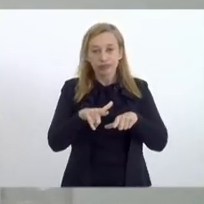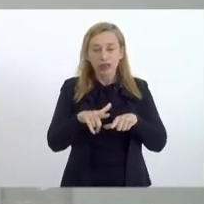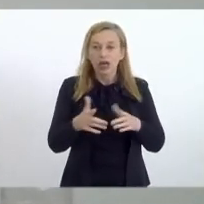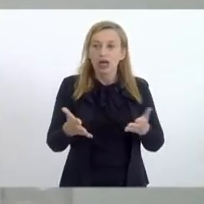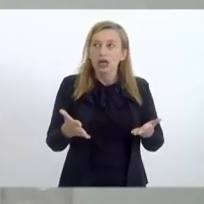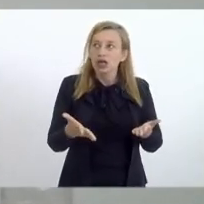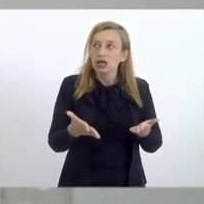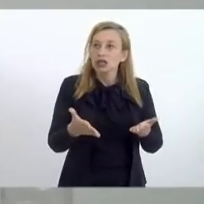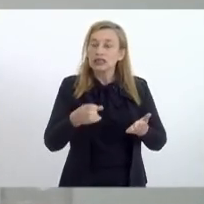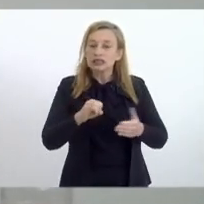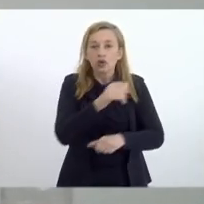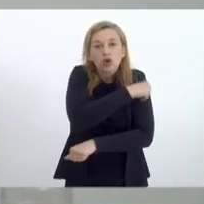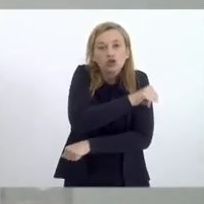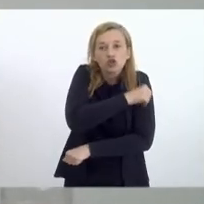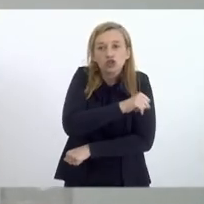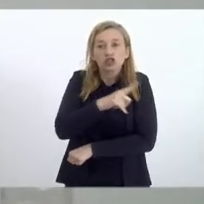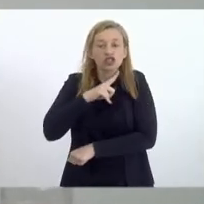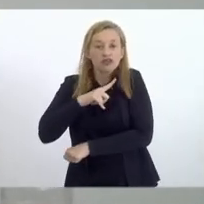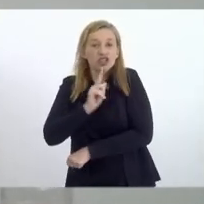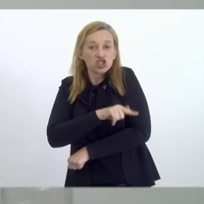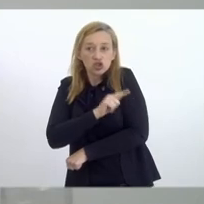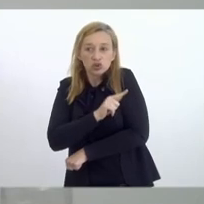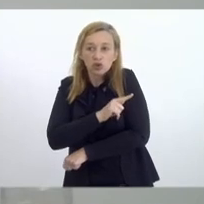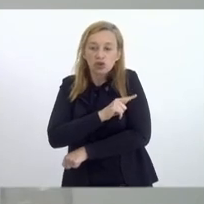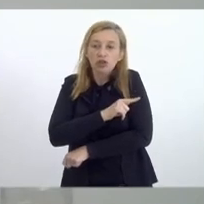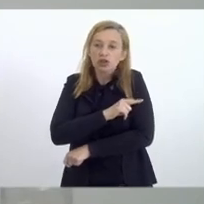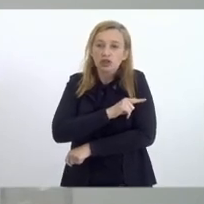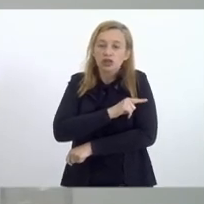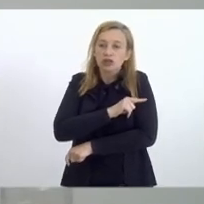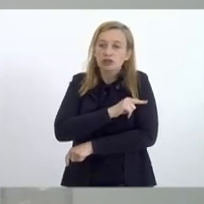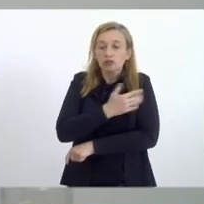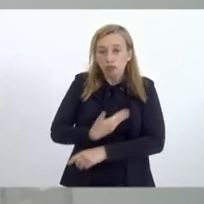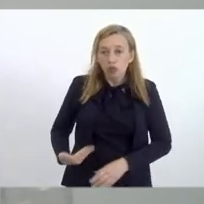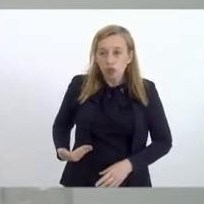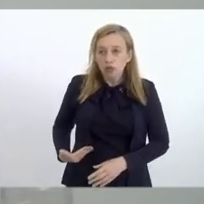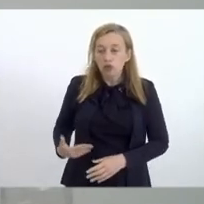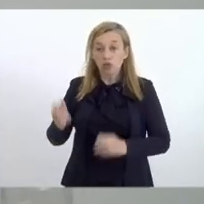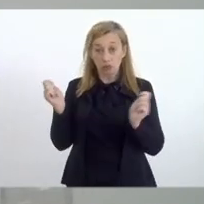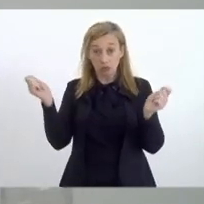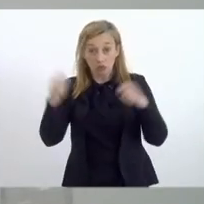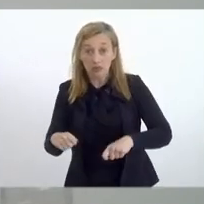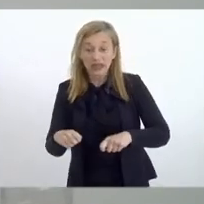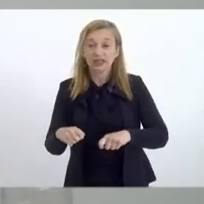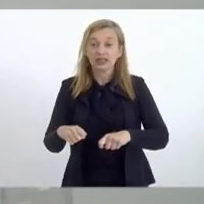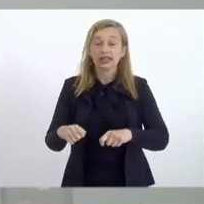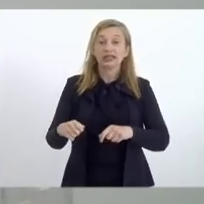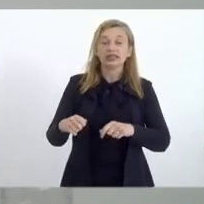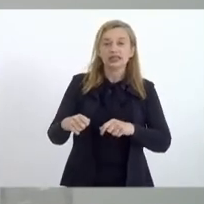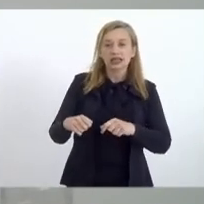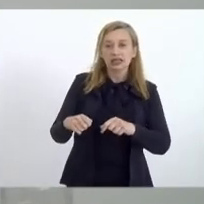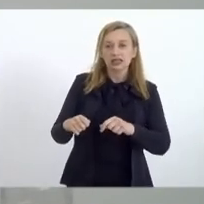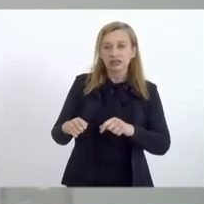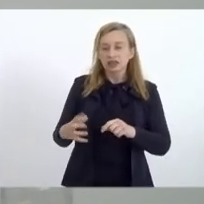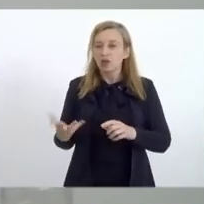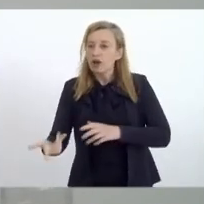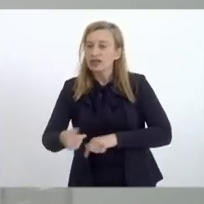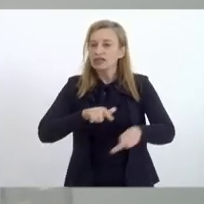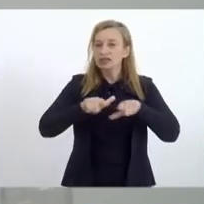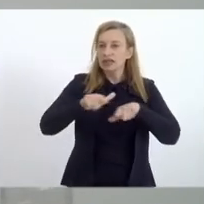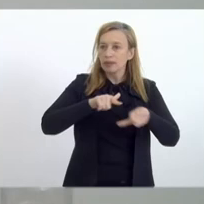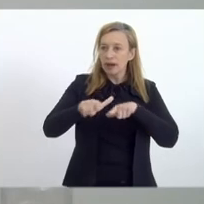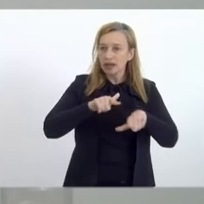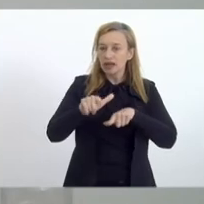que, se o Rio de Janeiro tiver gestores públicos na carreira, com a sua competência didática e